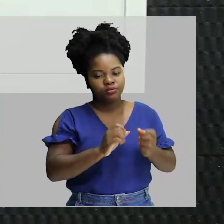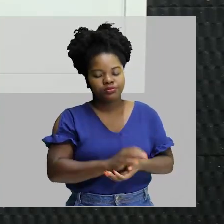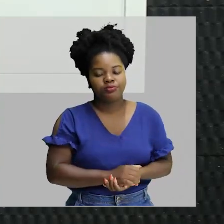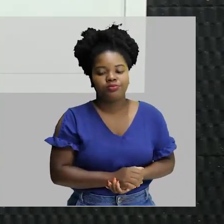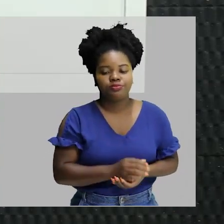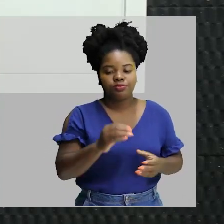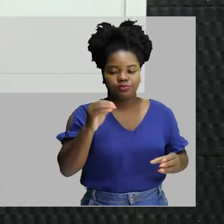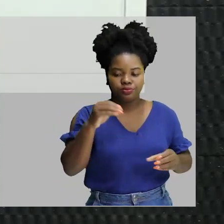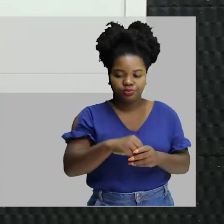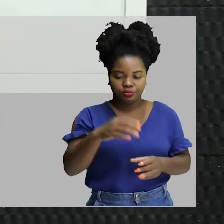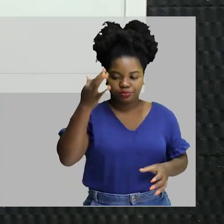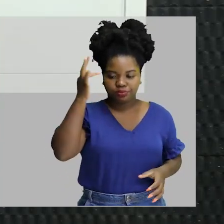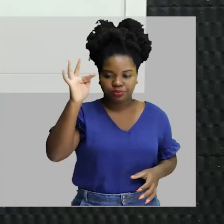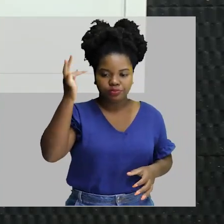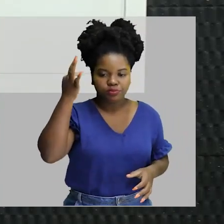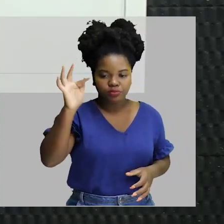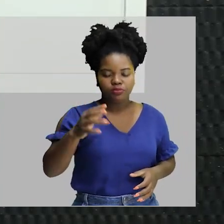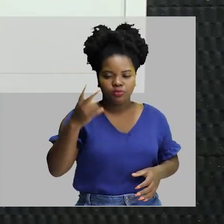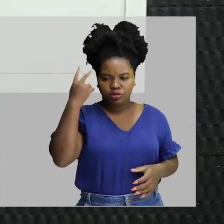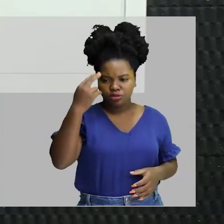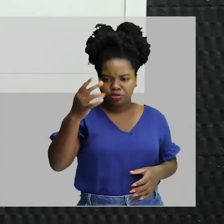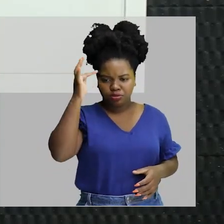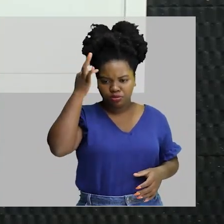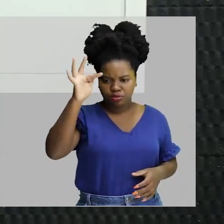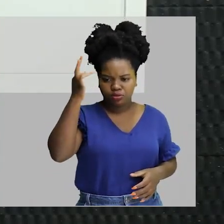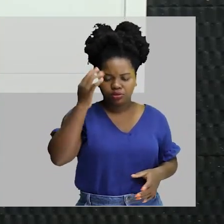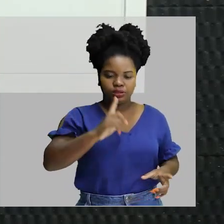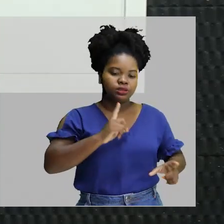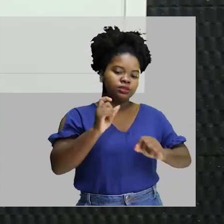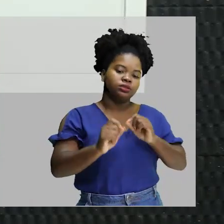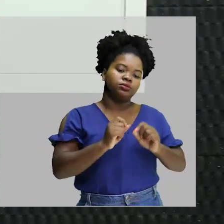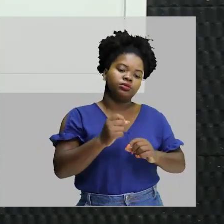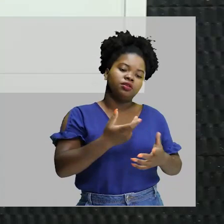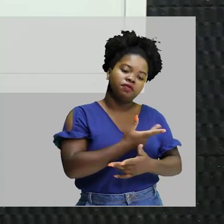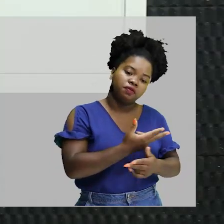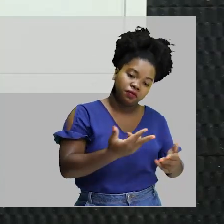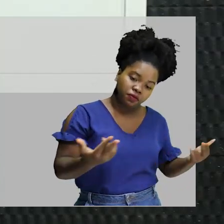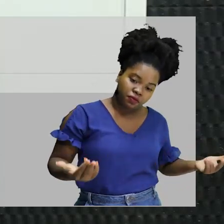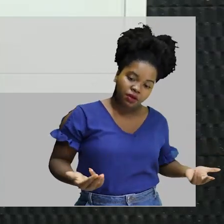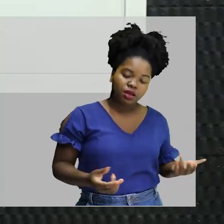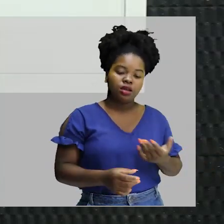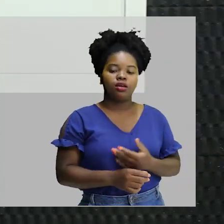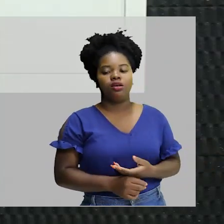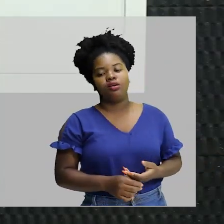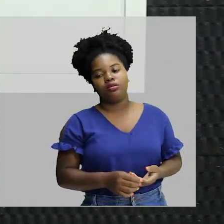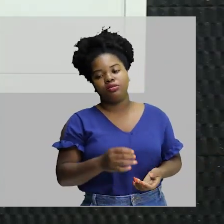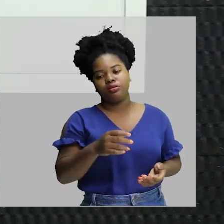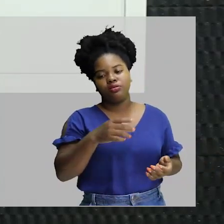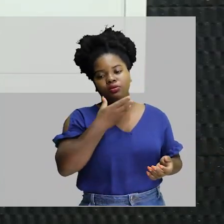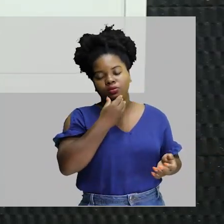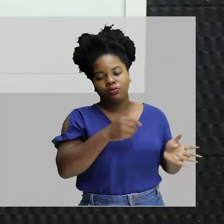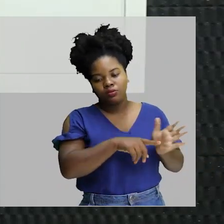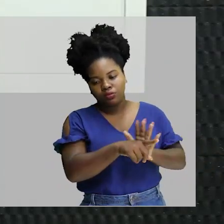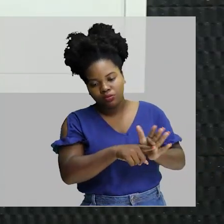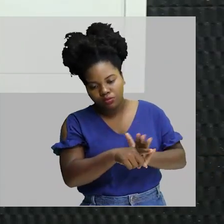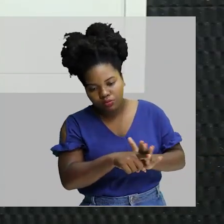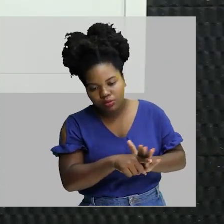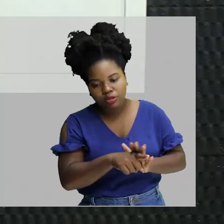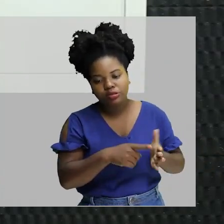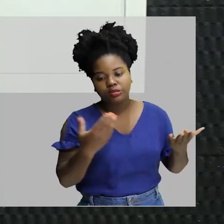dentro da filosofia. Dentro da história da filosofia nós temos muitos autores que tratam deste tema